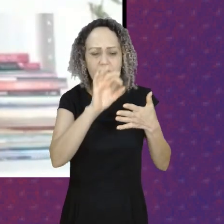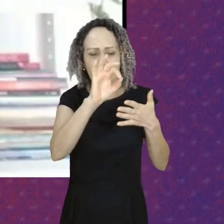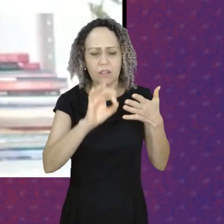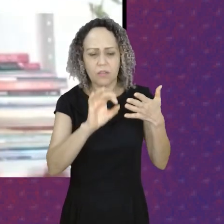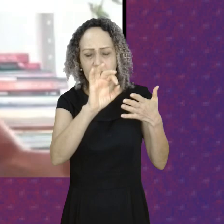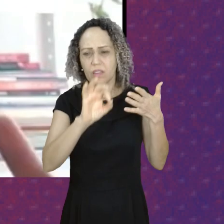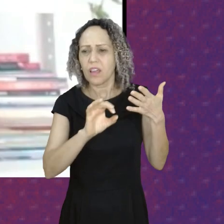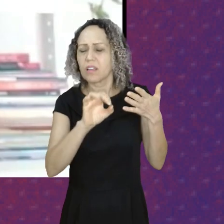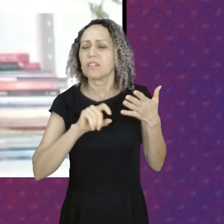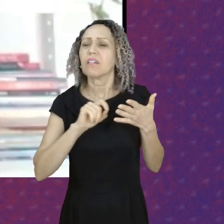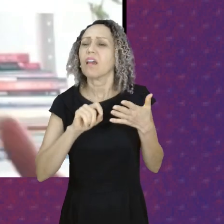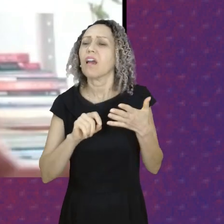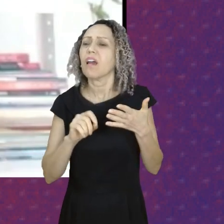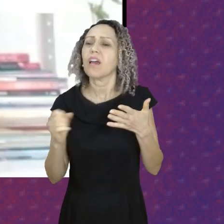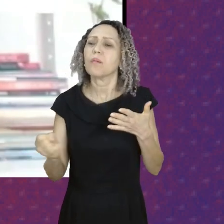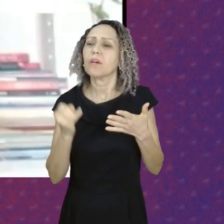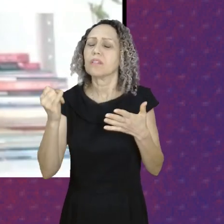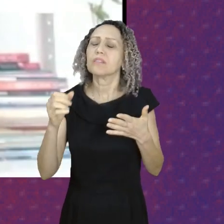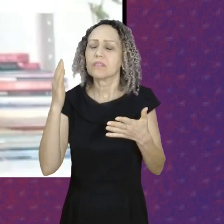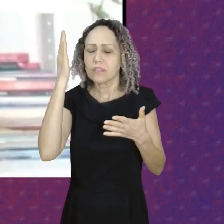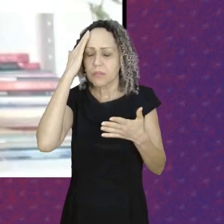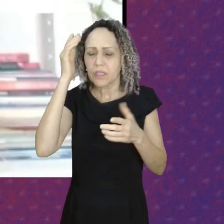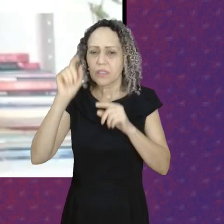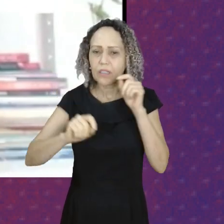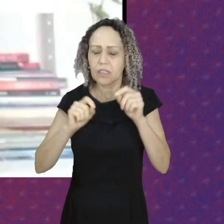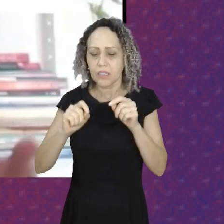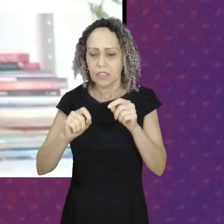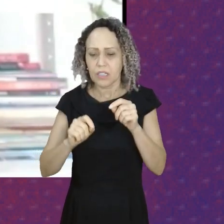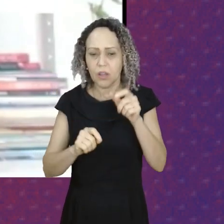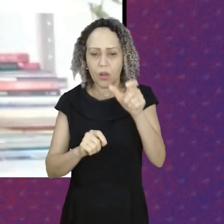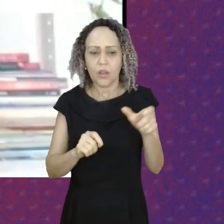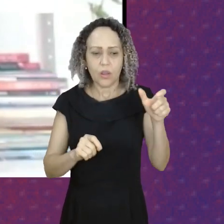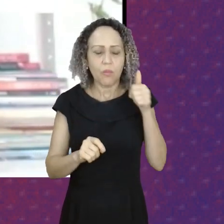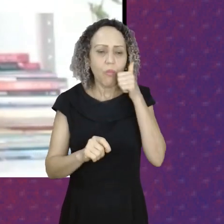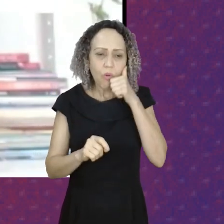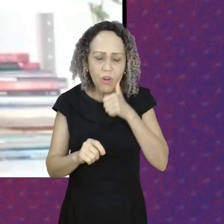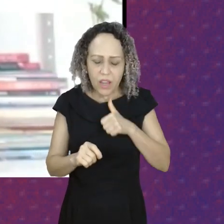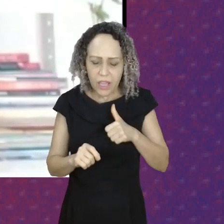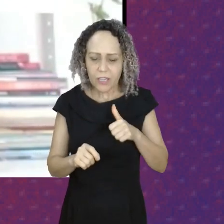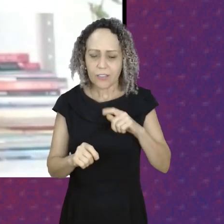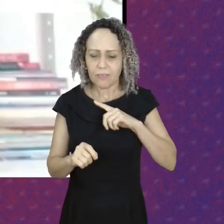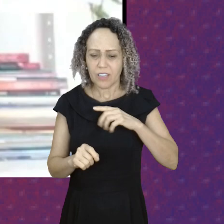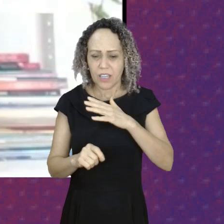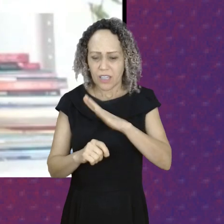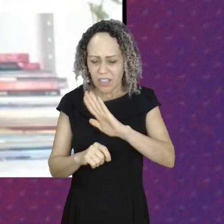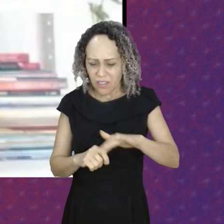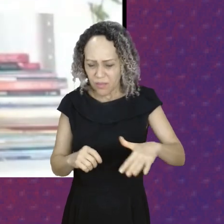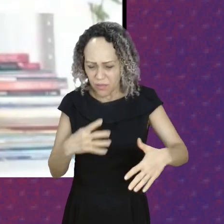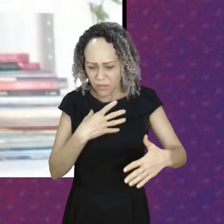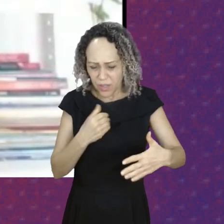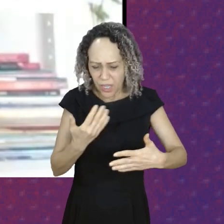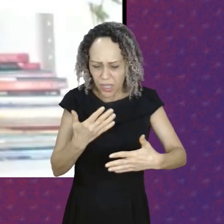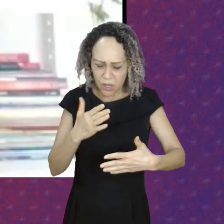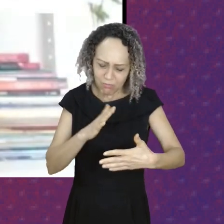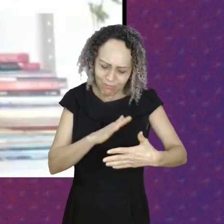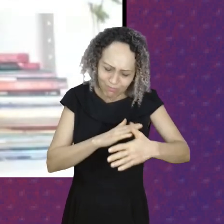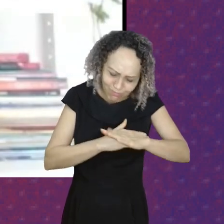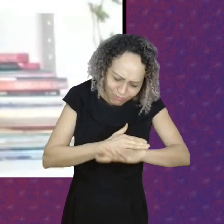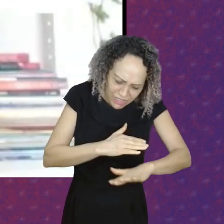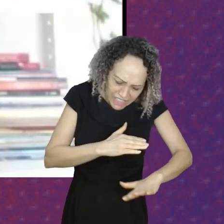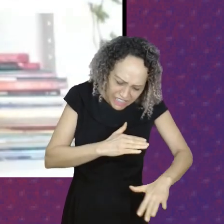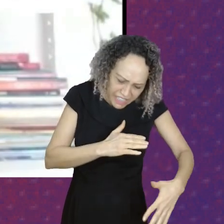em mente de como que o fato de mulheres terem crianças pequenas, isso se